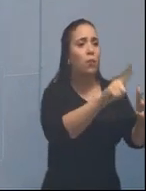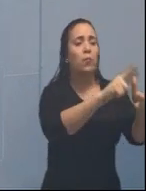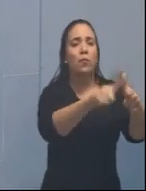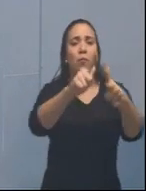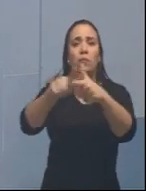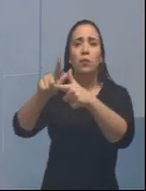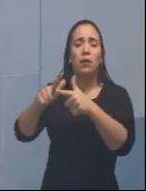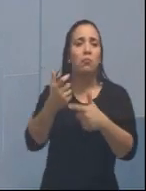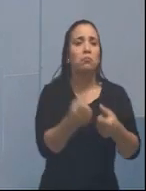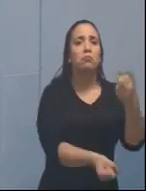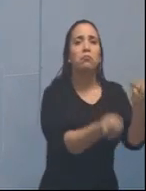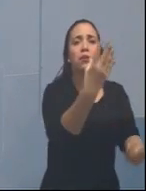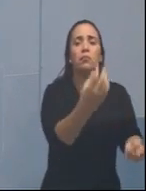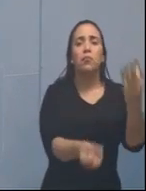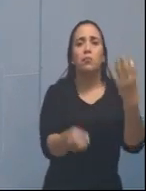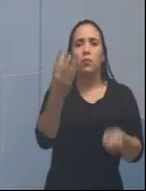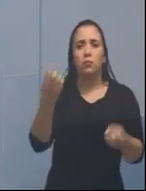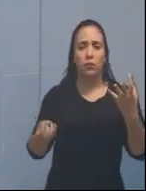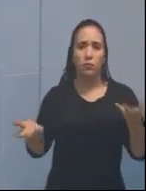O problema é que nós temos